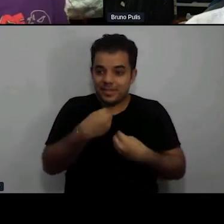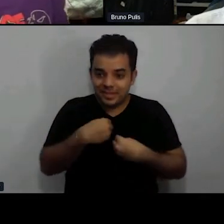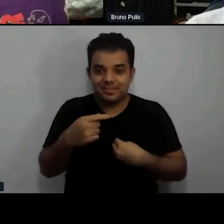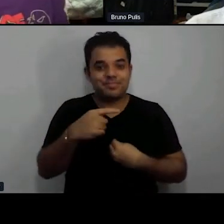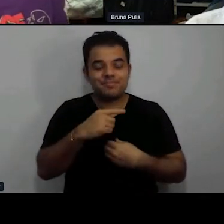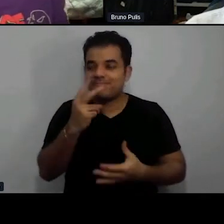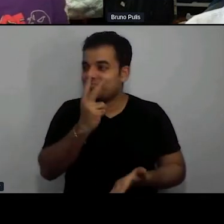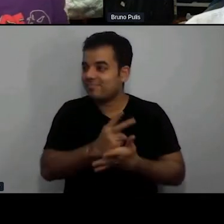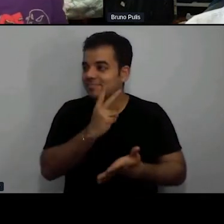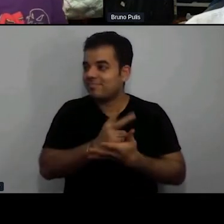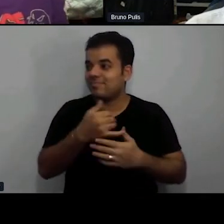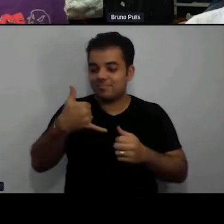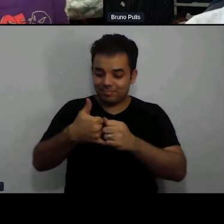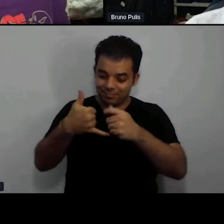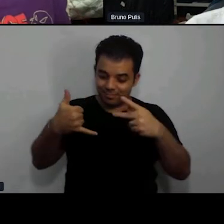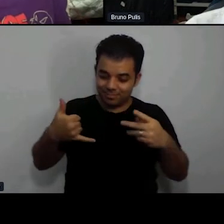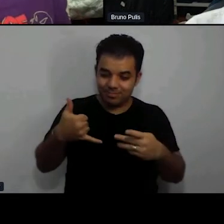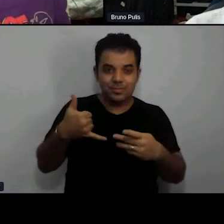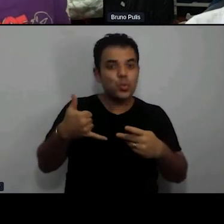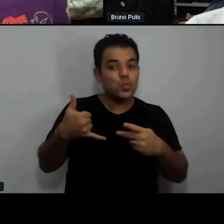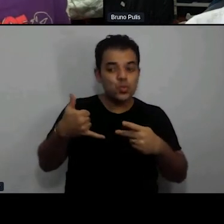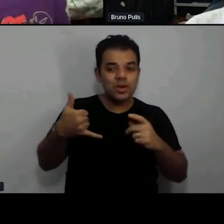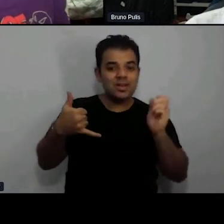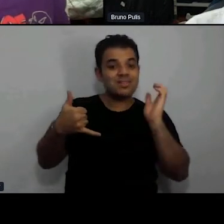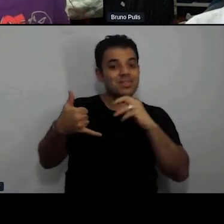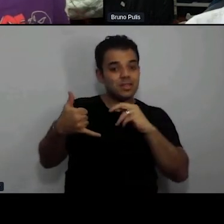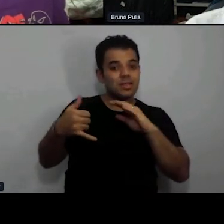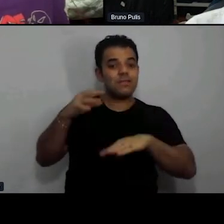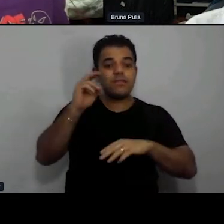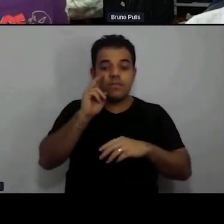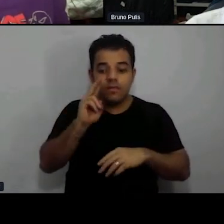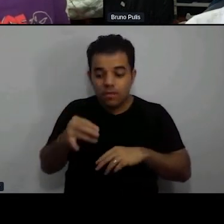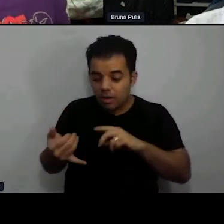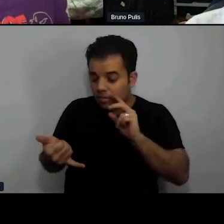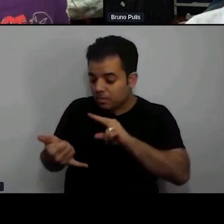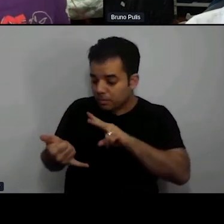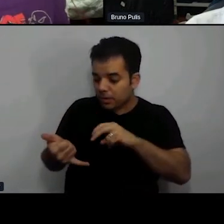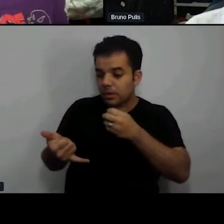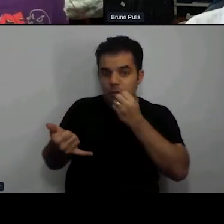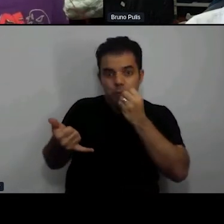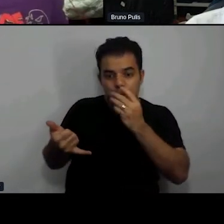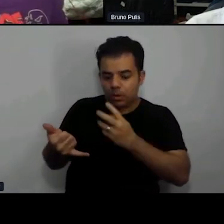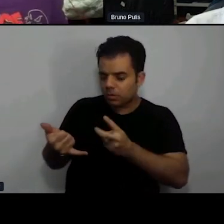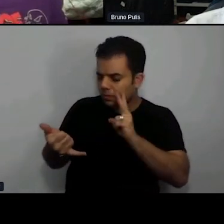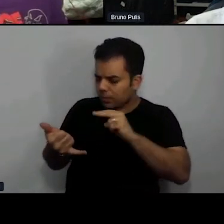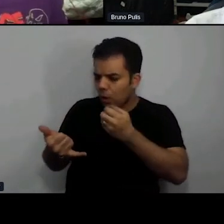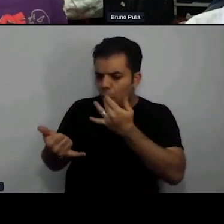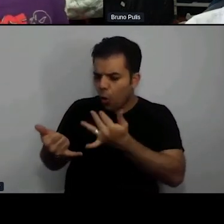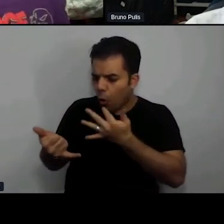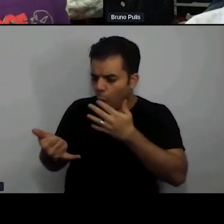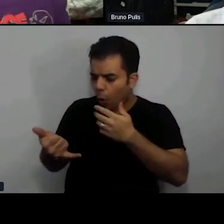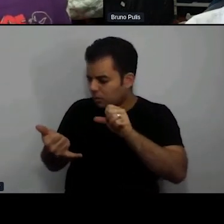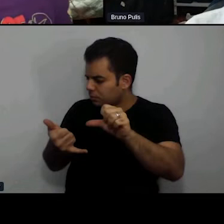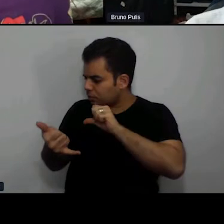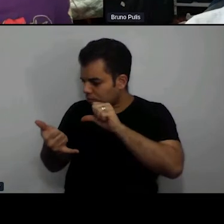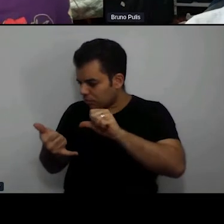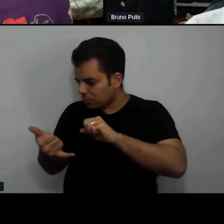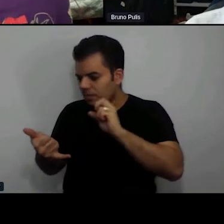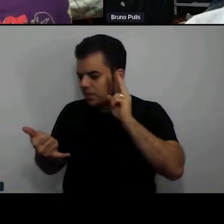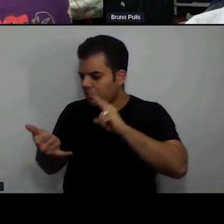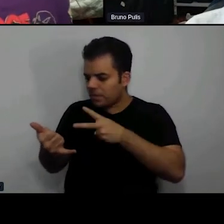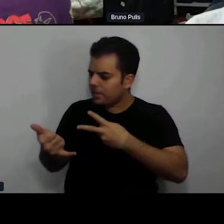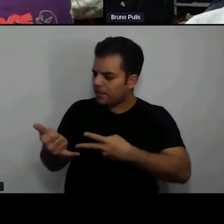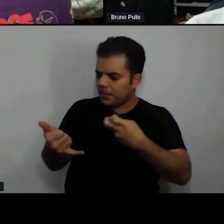num aplicativo é justamente o contrário. Se eu vejo um aplicativo que tem um bom contraste, se eu vejo um aplicativo que eu consigo perceber